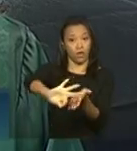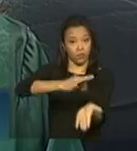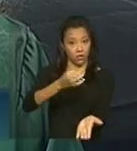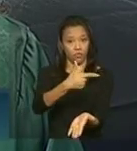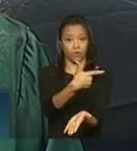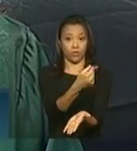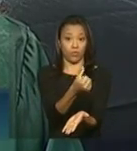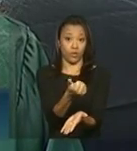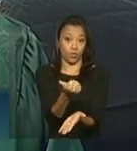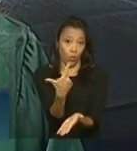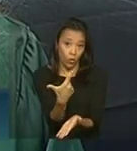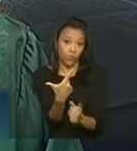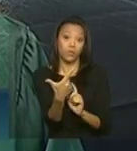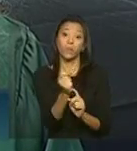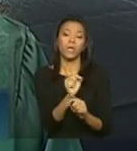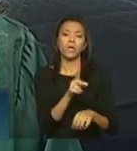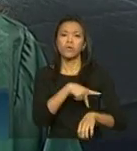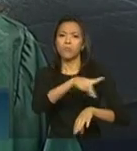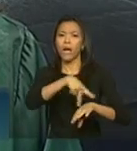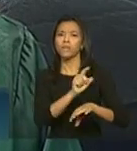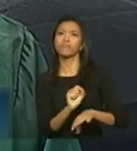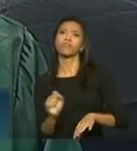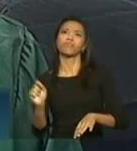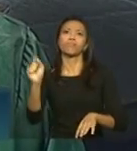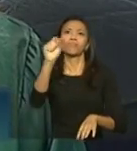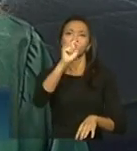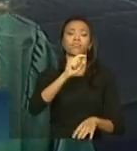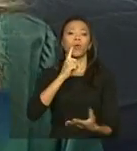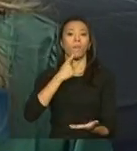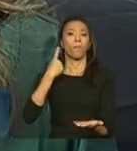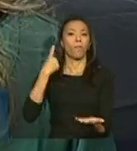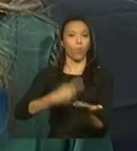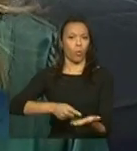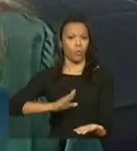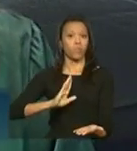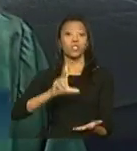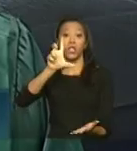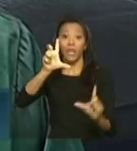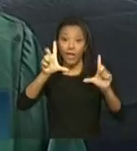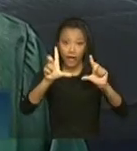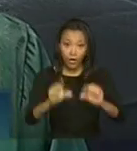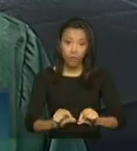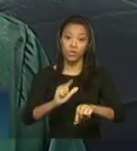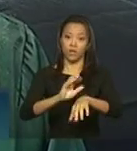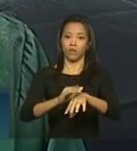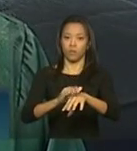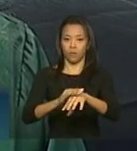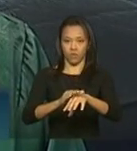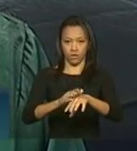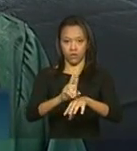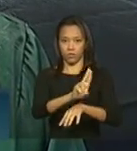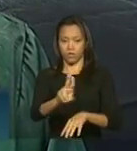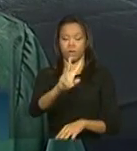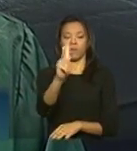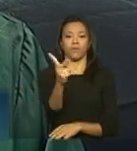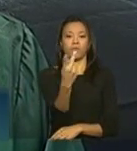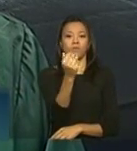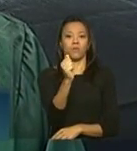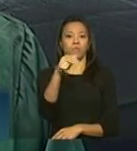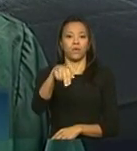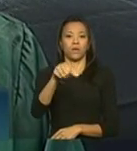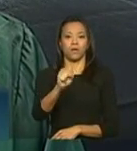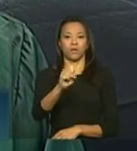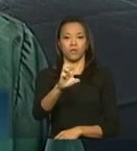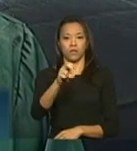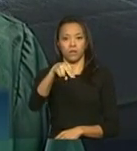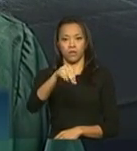e que os países se comprometem a reduzir as incapacidades por hanseníase. Então, nós estamos contemplando